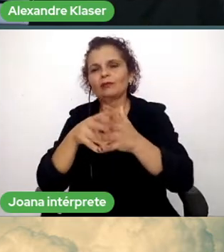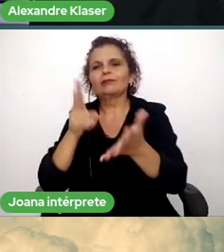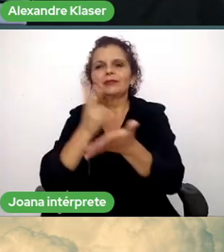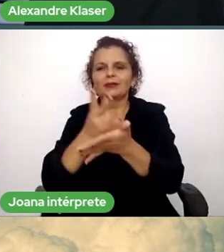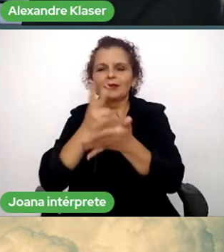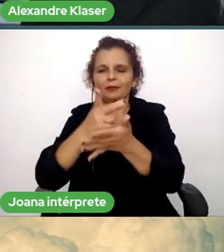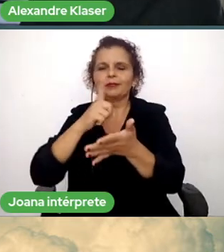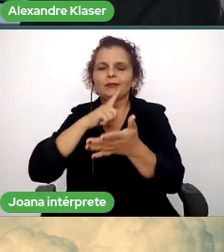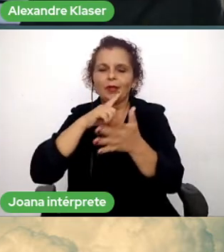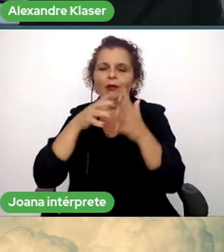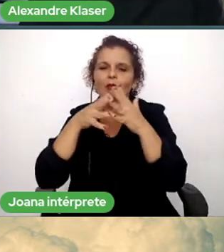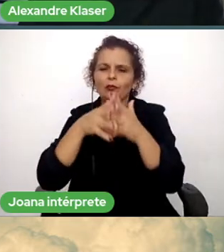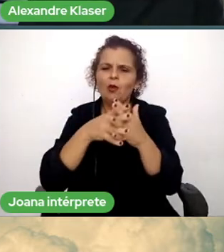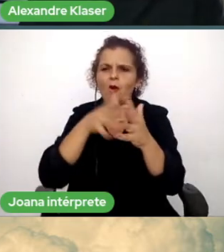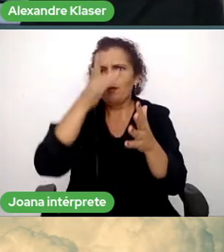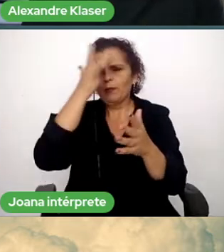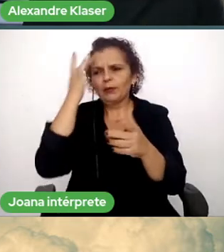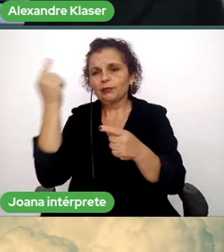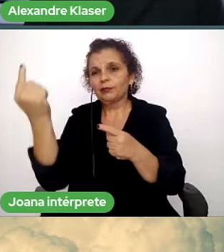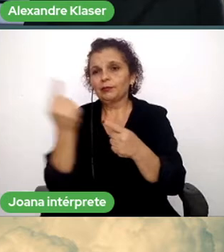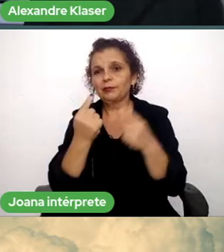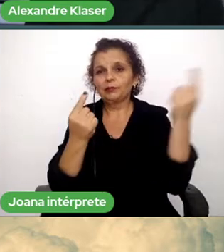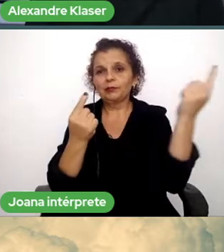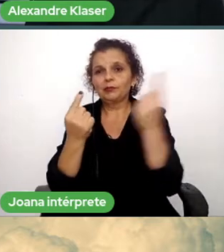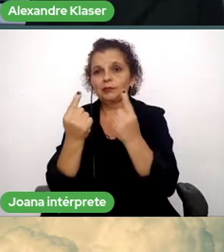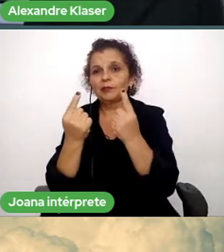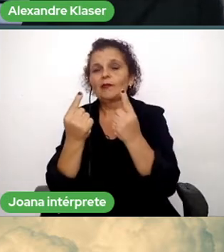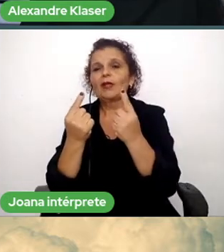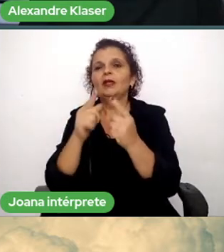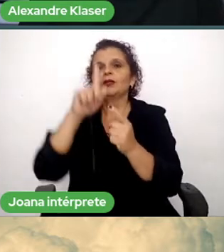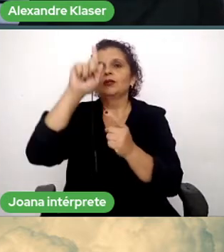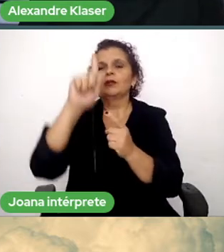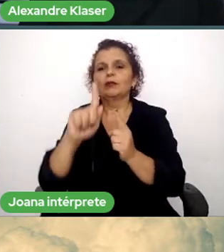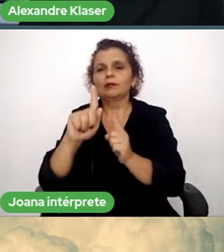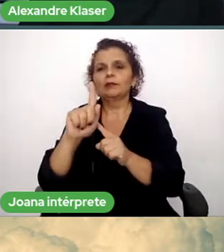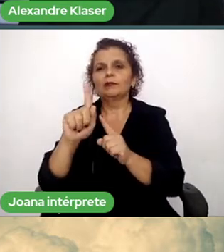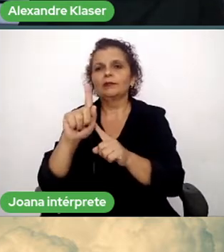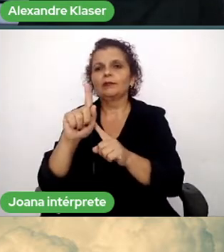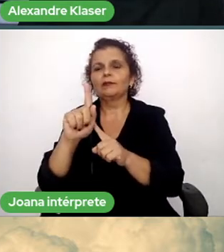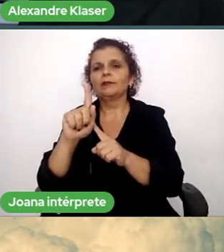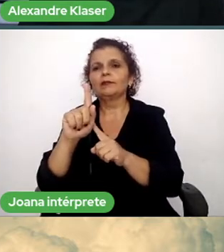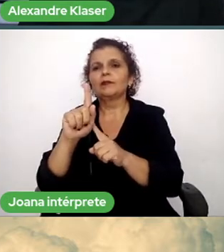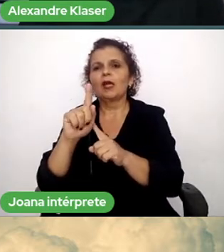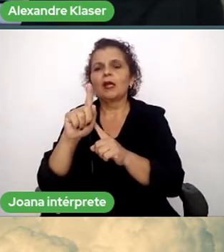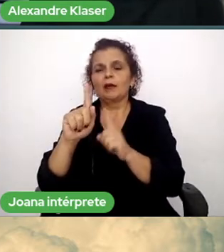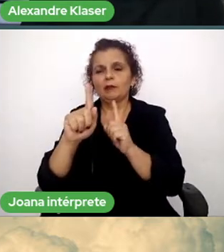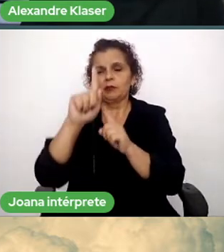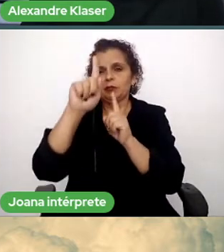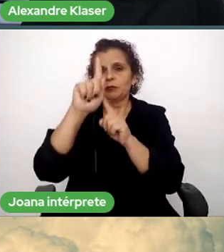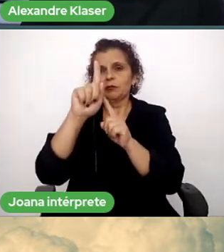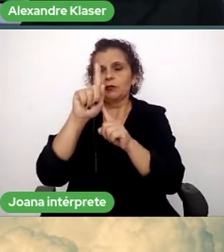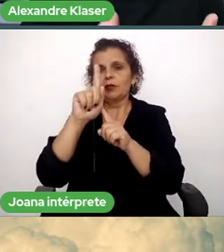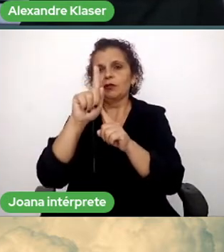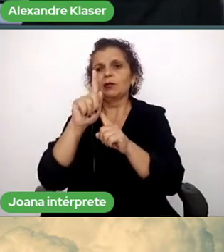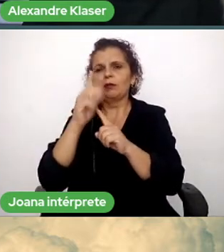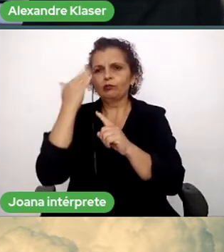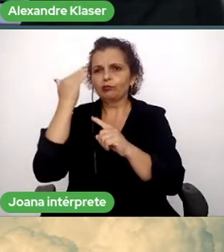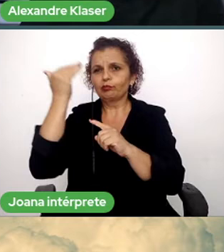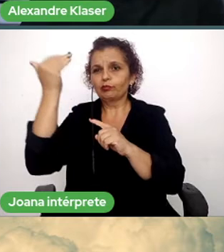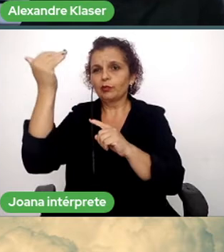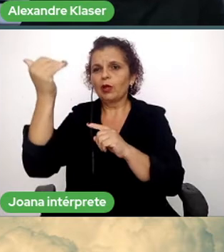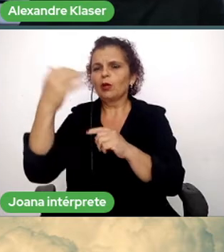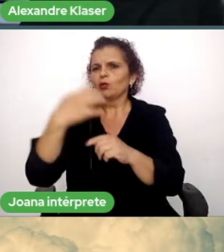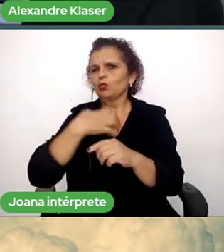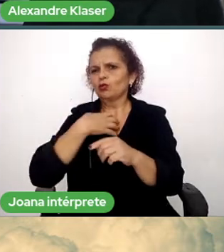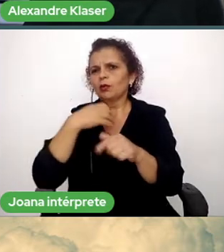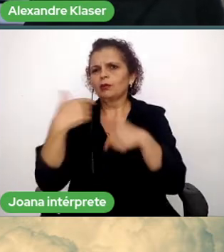ó, uma pessoa que chegou numa posição gerencial, por exemplo, alta, tendo sucesso daquela forma de